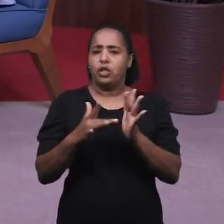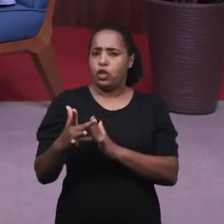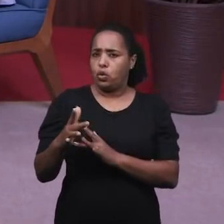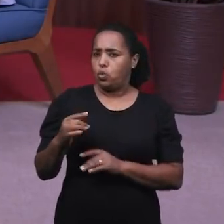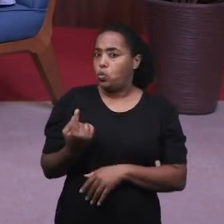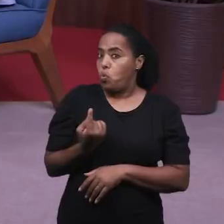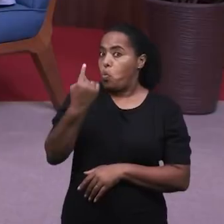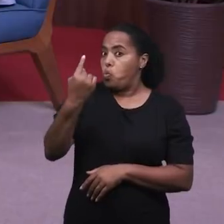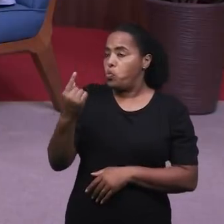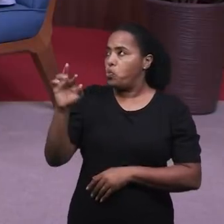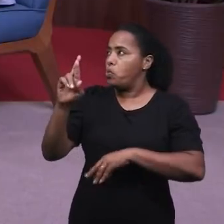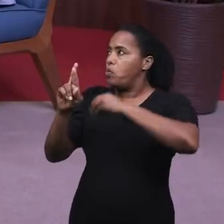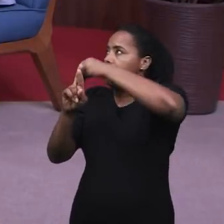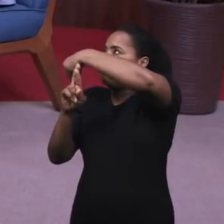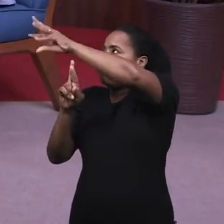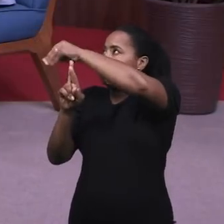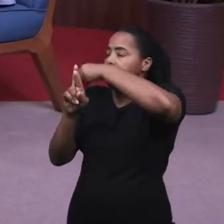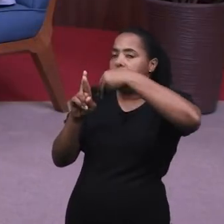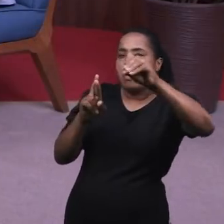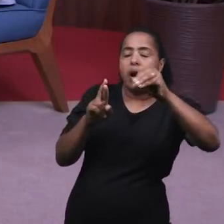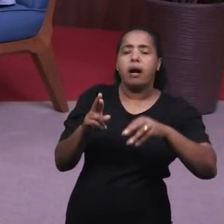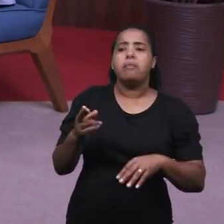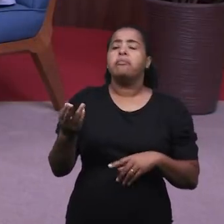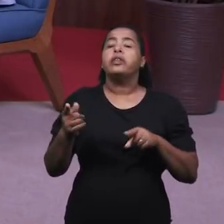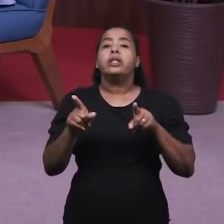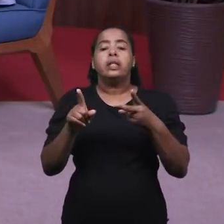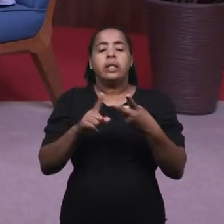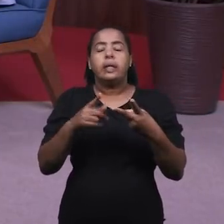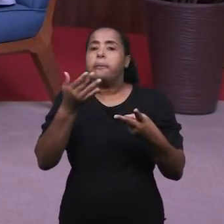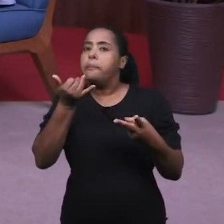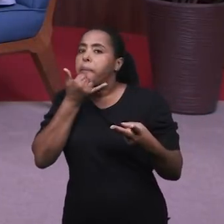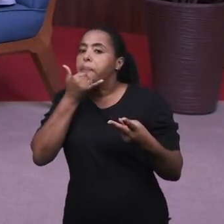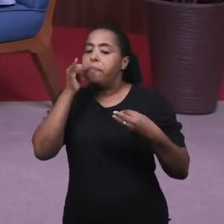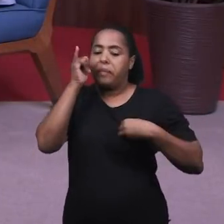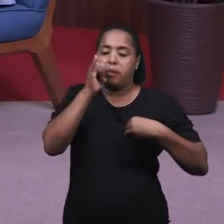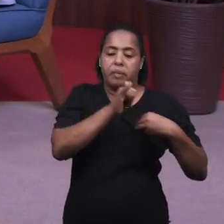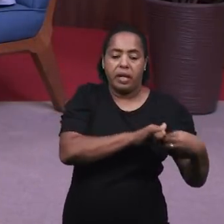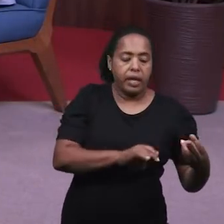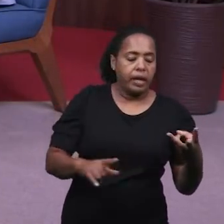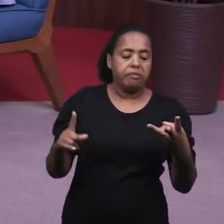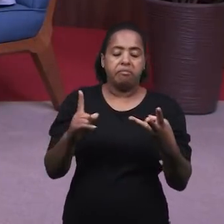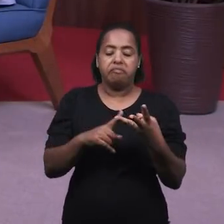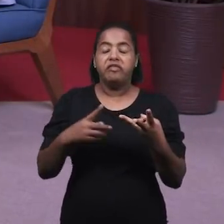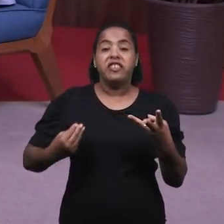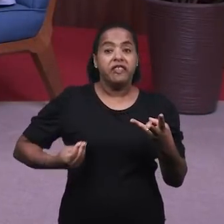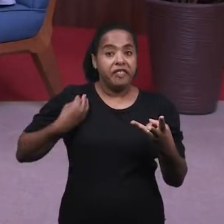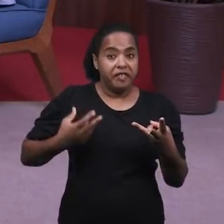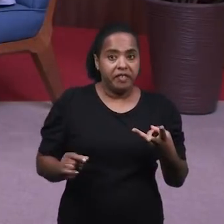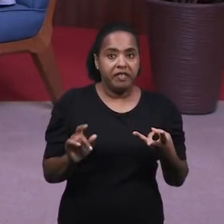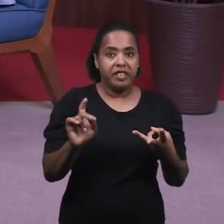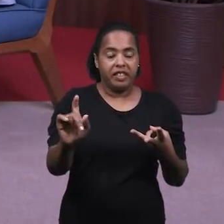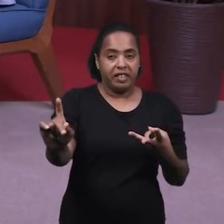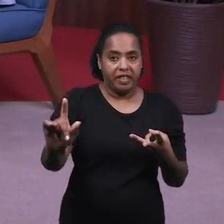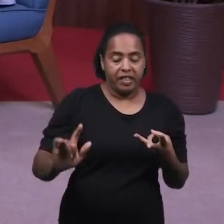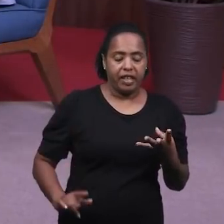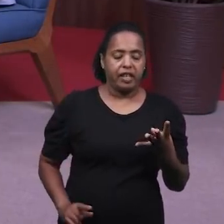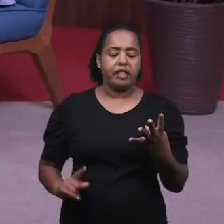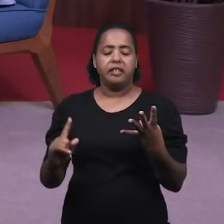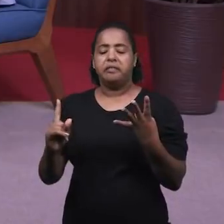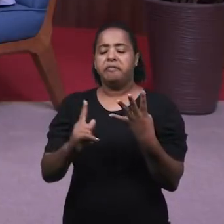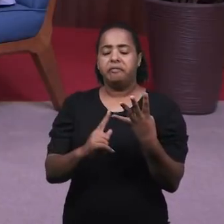como o único mediador, o perdão dos pecados, a vida eterna,